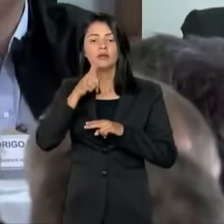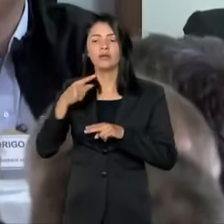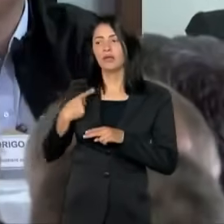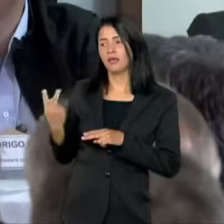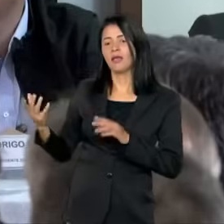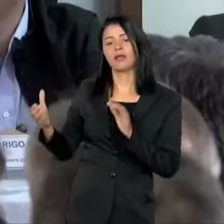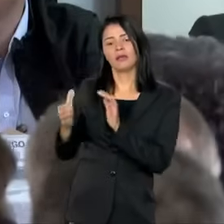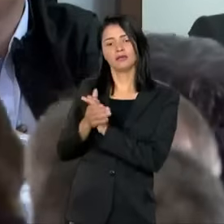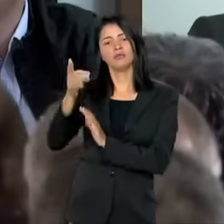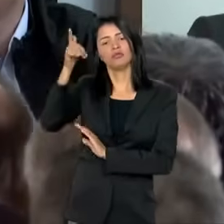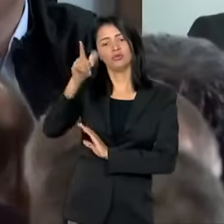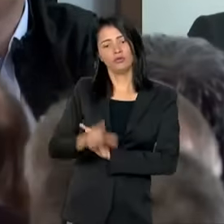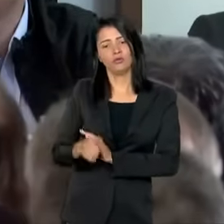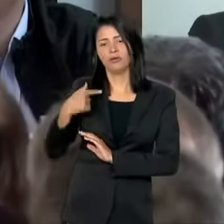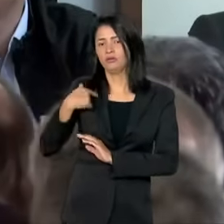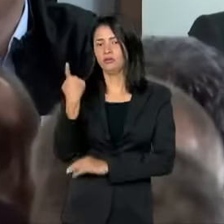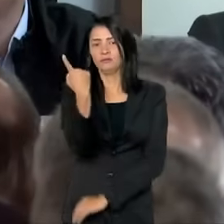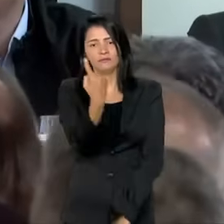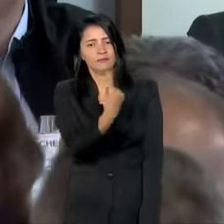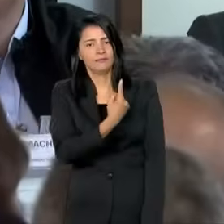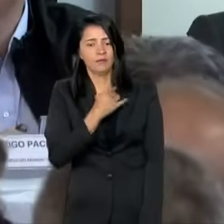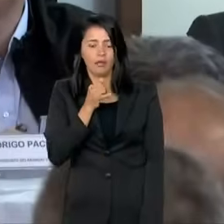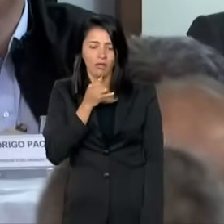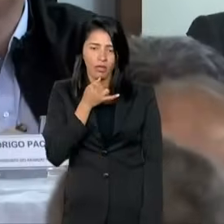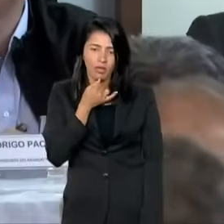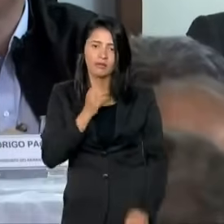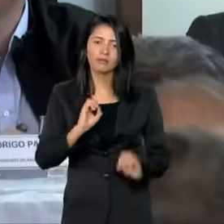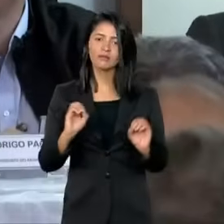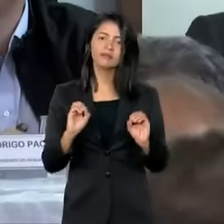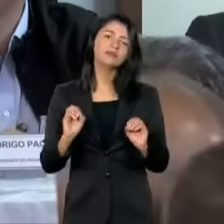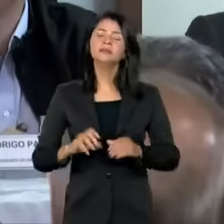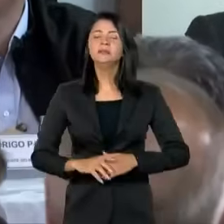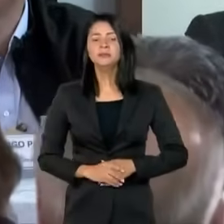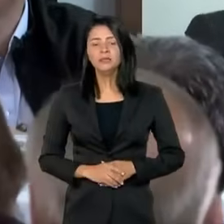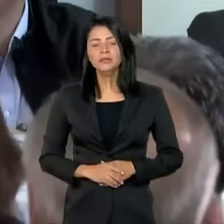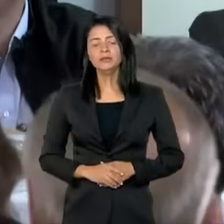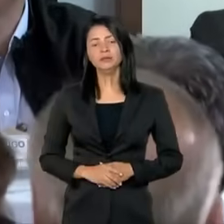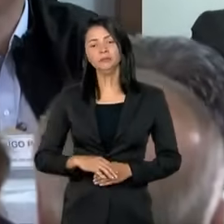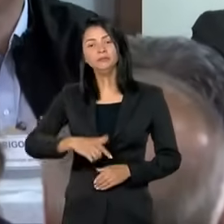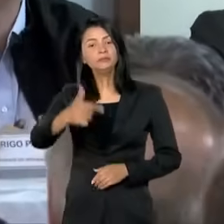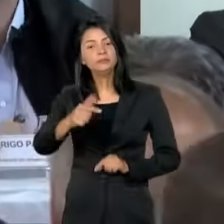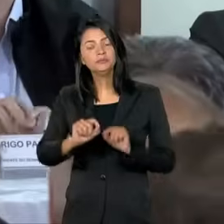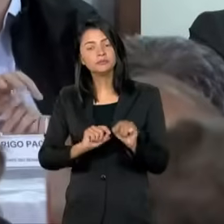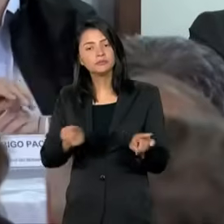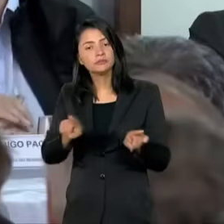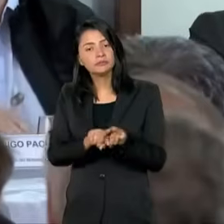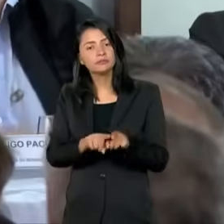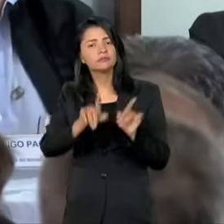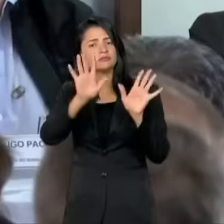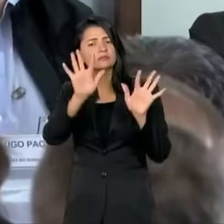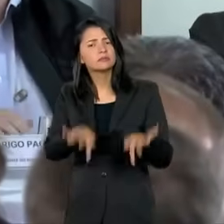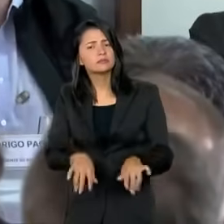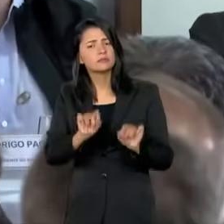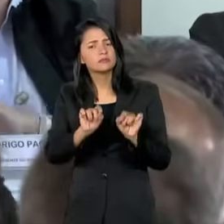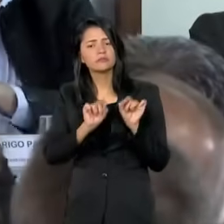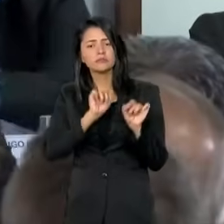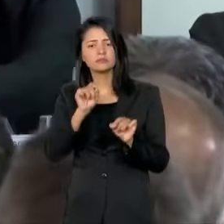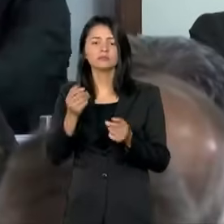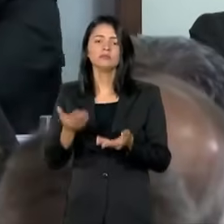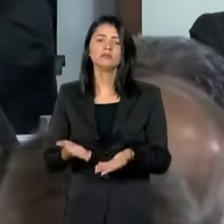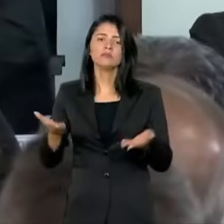novamente. Para a gente não ficar tão triste assim. Segundo jeito, eu queria terminar isso aqui com